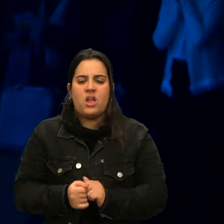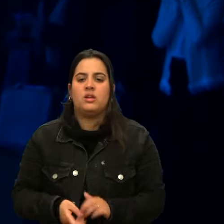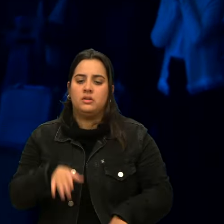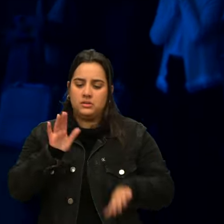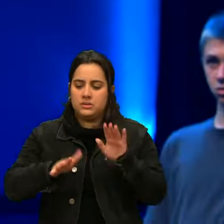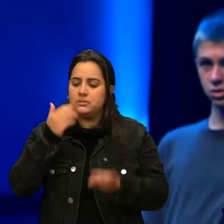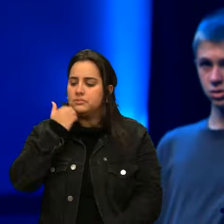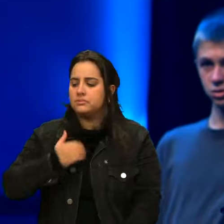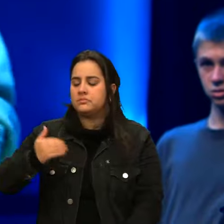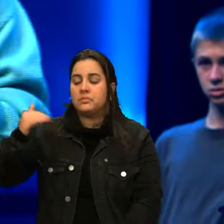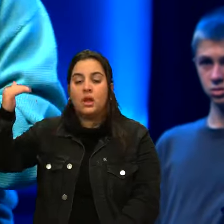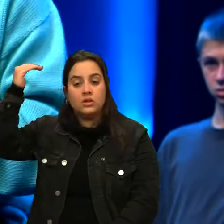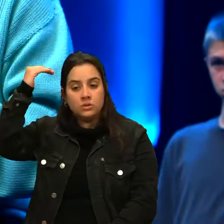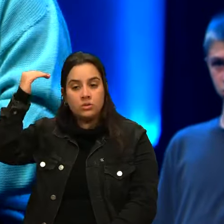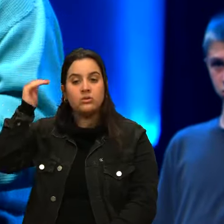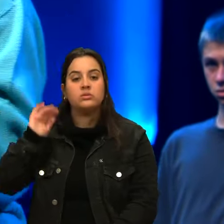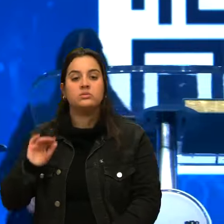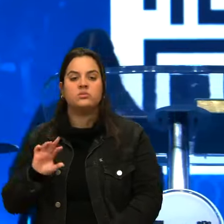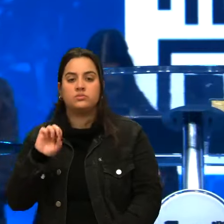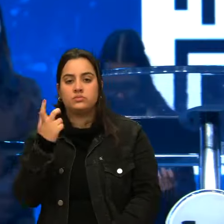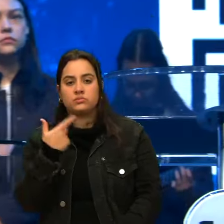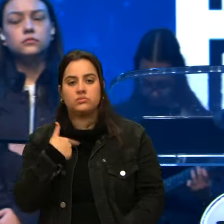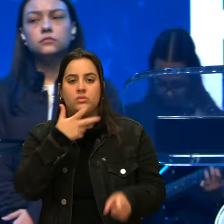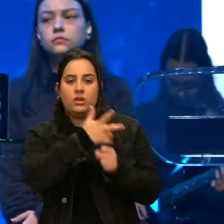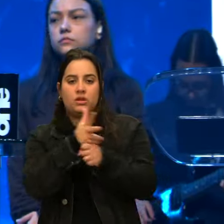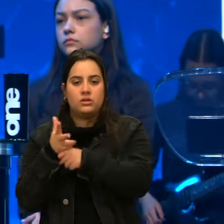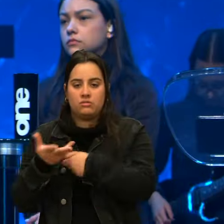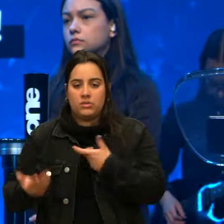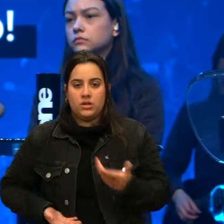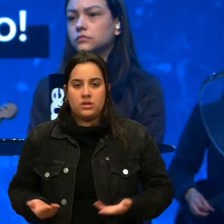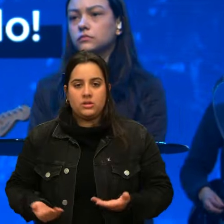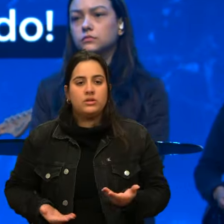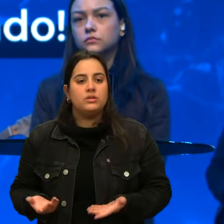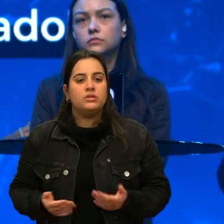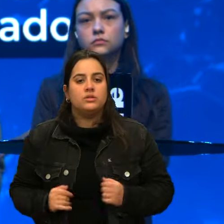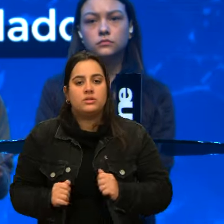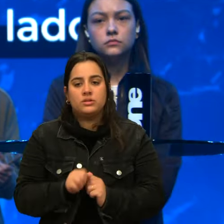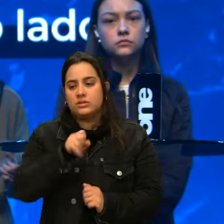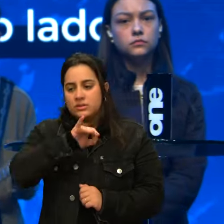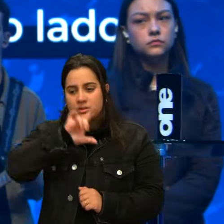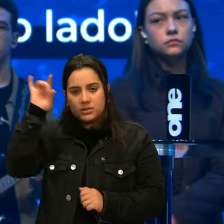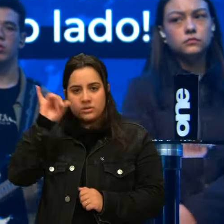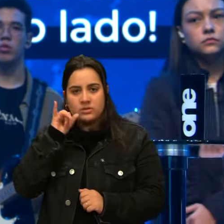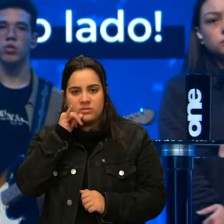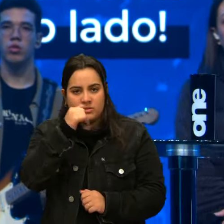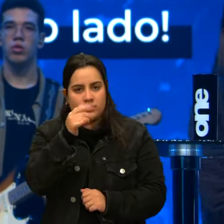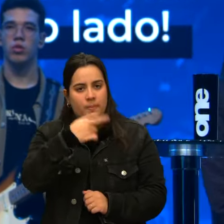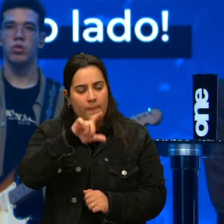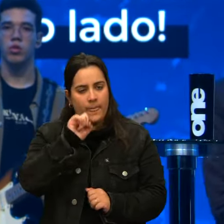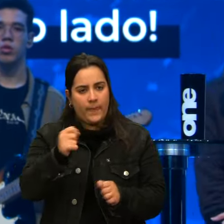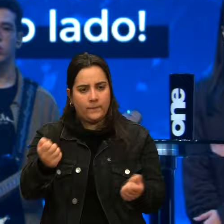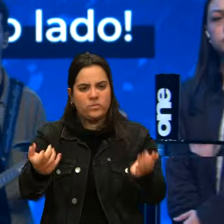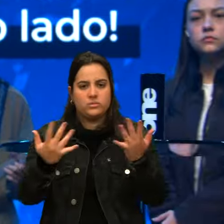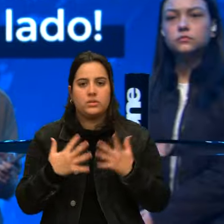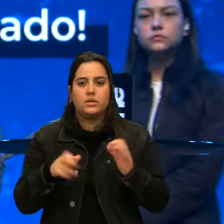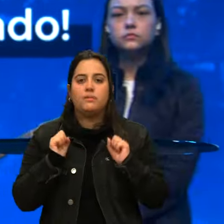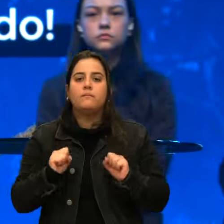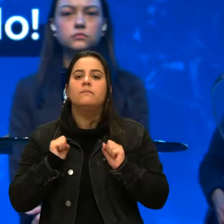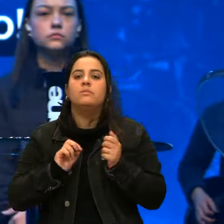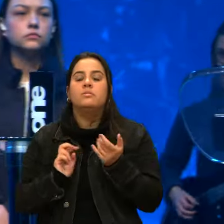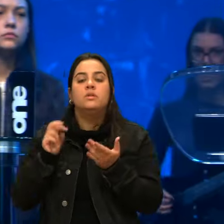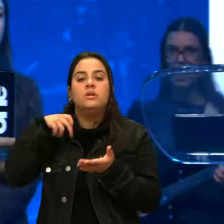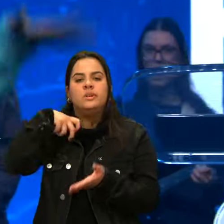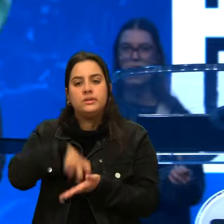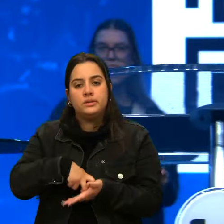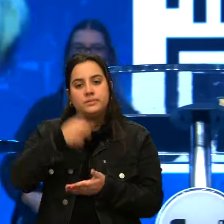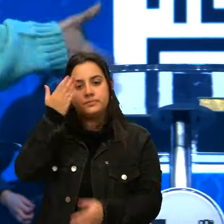flow-in, ou você está servindo nas câmeras e Deus está falando com você, vem até aqui na frente, se coloca de joelhos